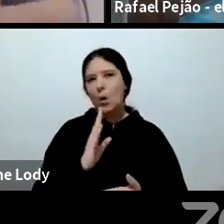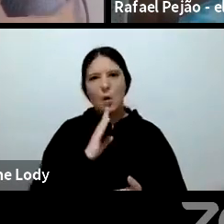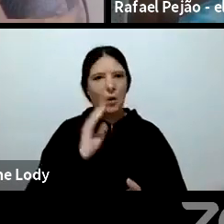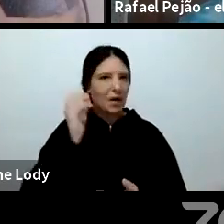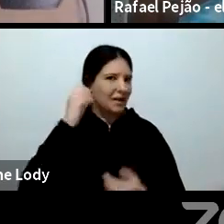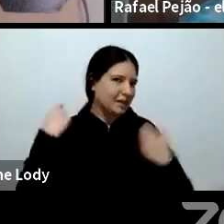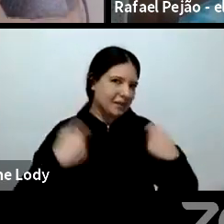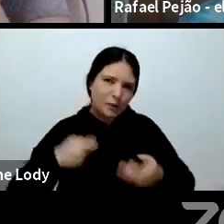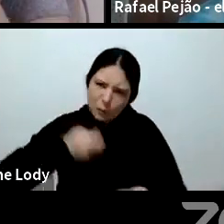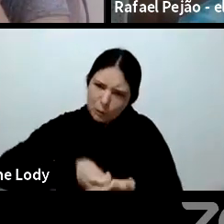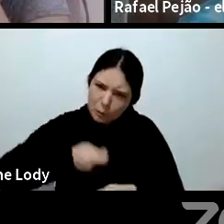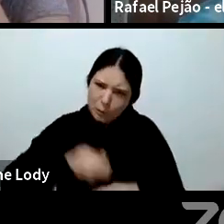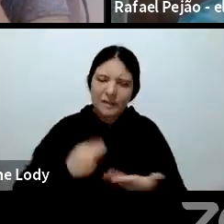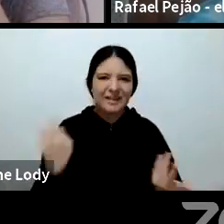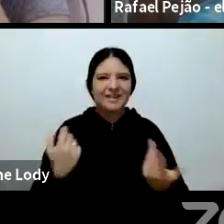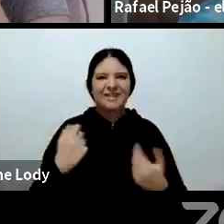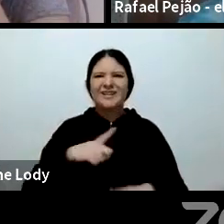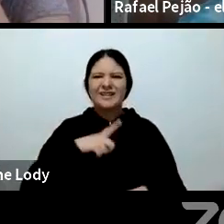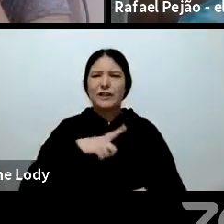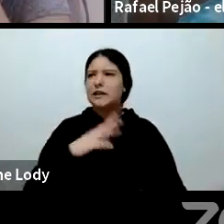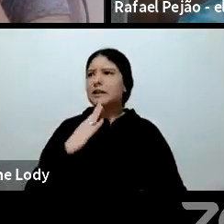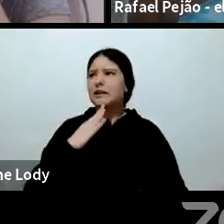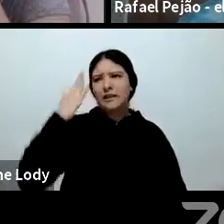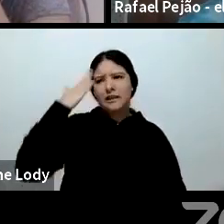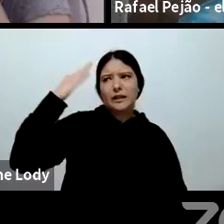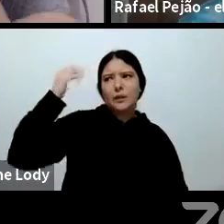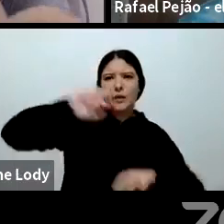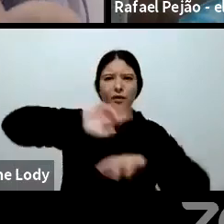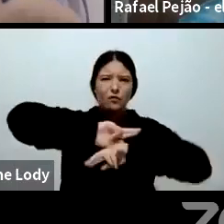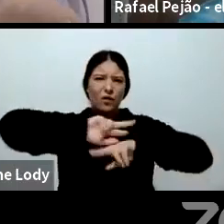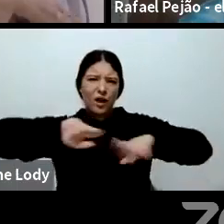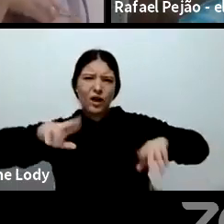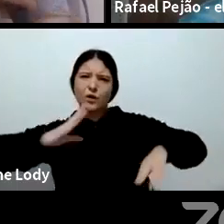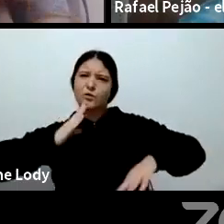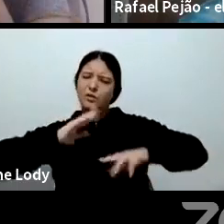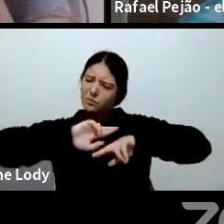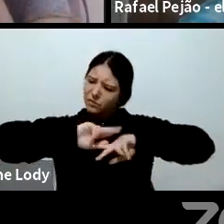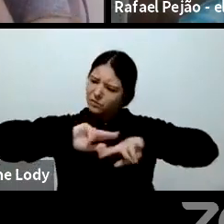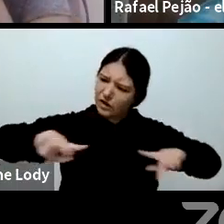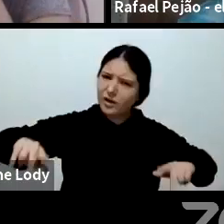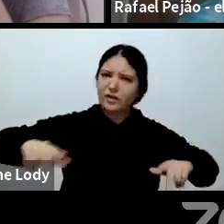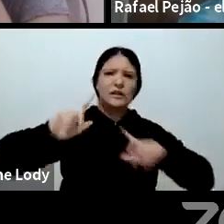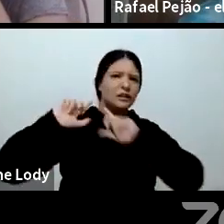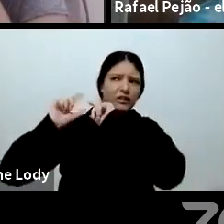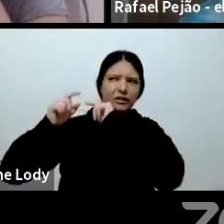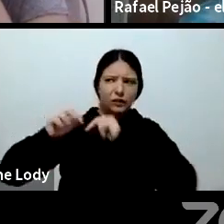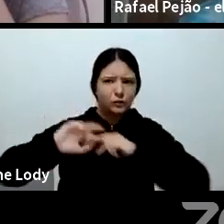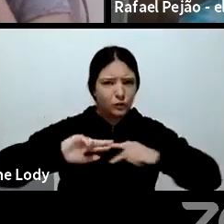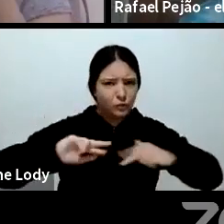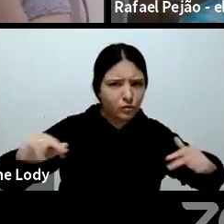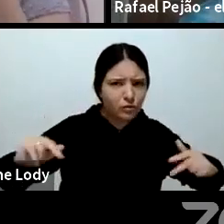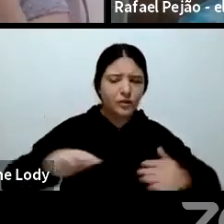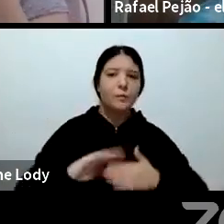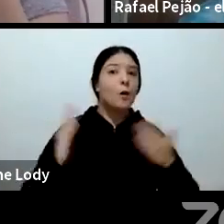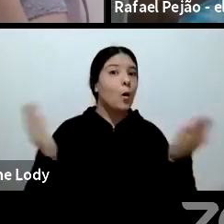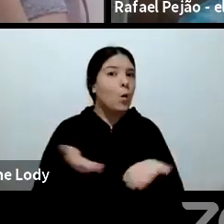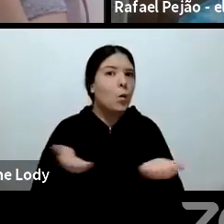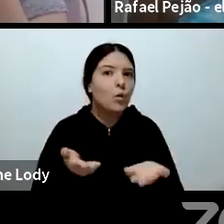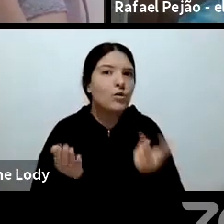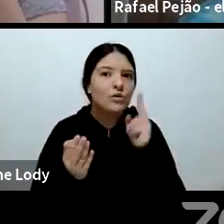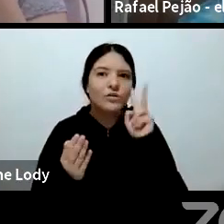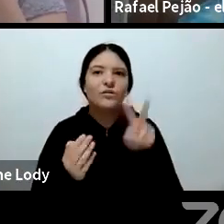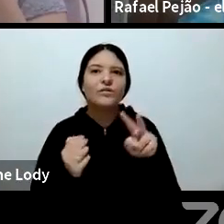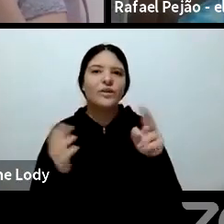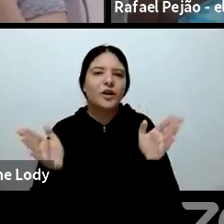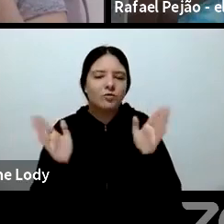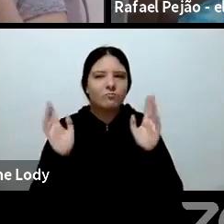uma multiplicidade de saberes e de conhecimentos e de tradições epistemológicas, né? E o que a gente vê hoje é um